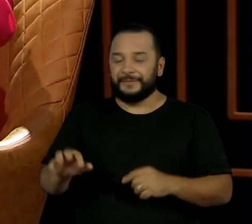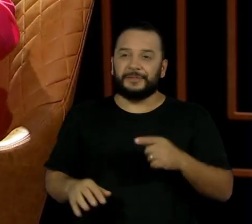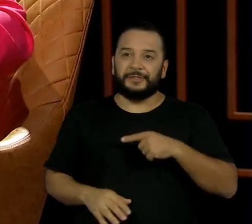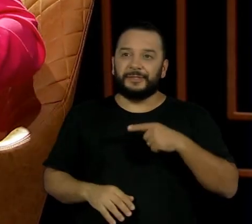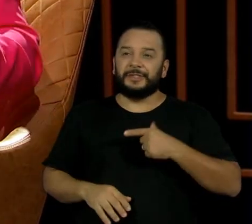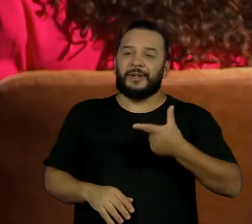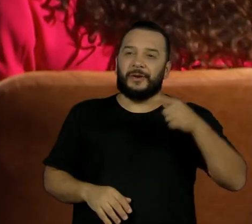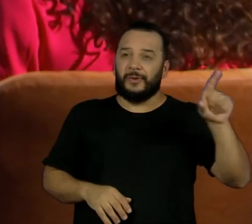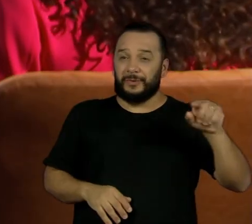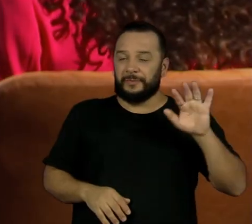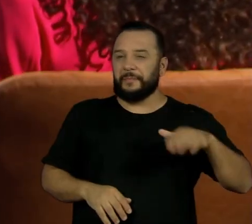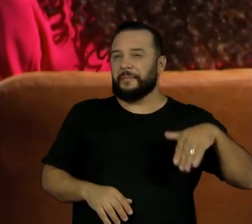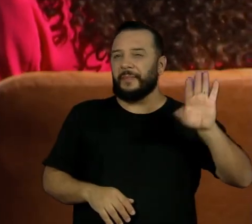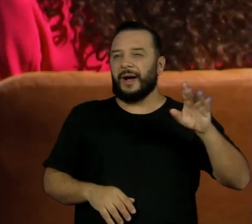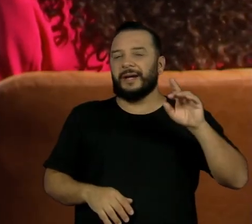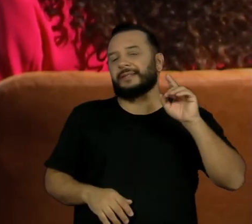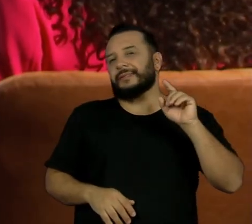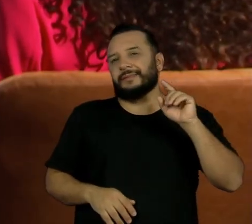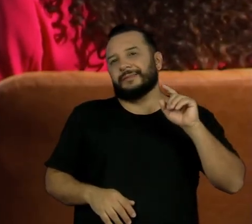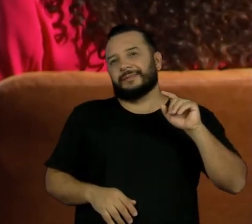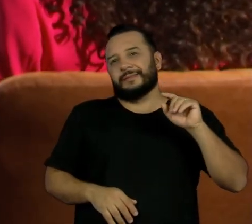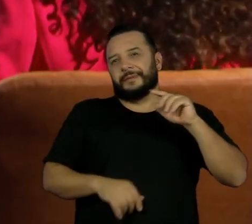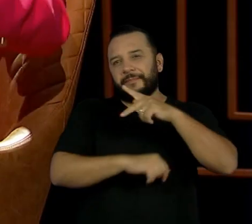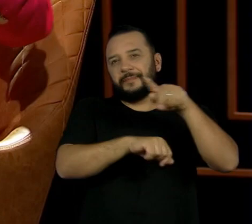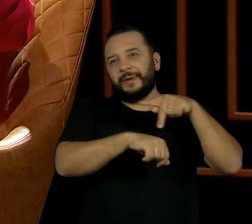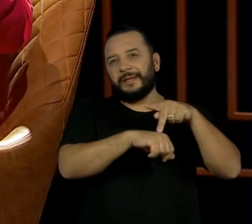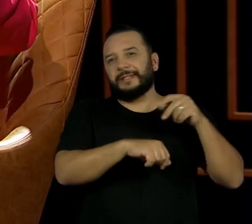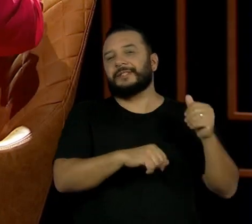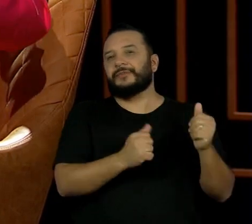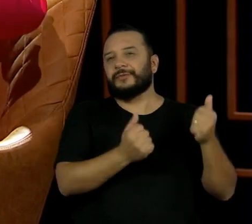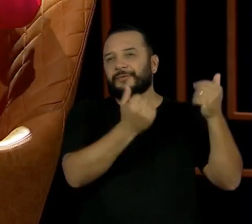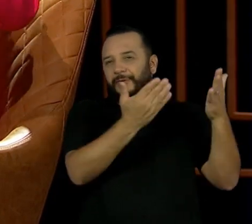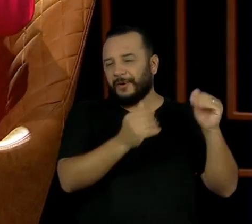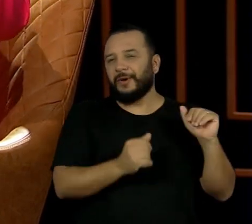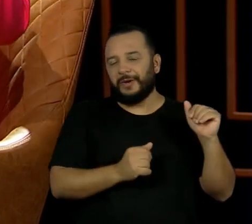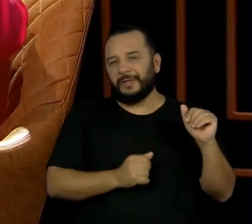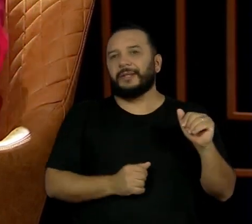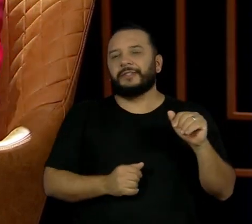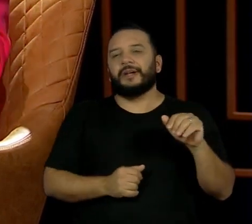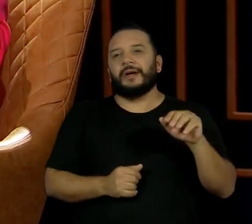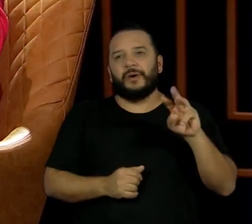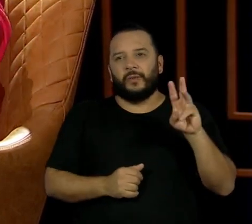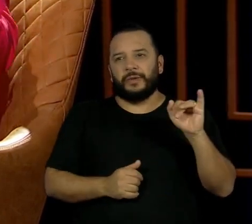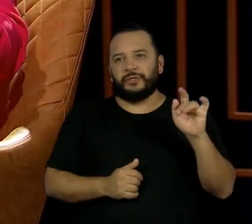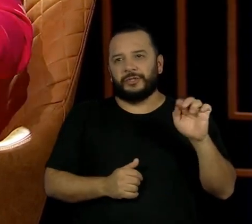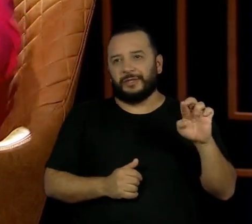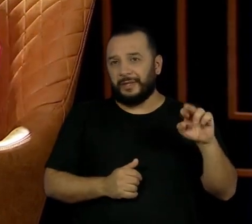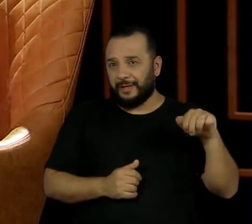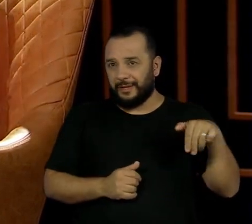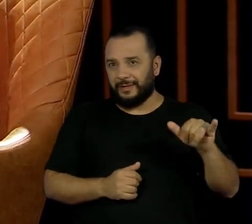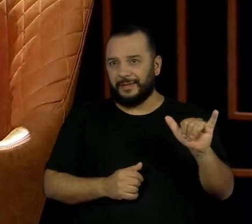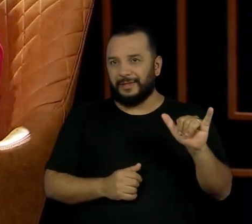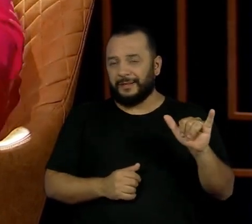Quincy Jones, a própria Whitney Houston, o primeiro disco, a gente